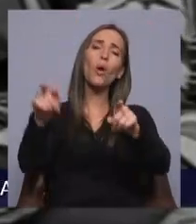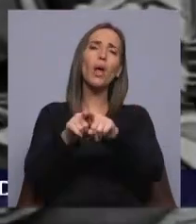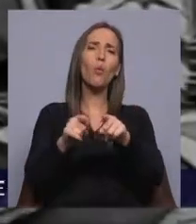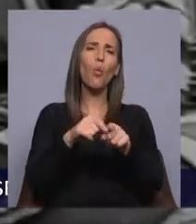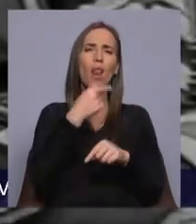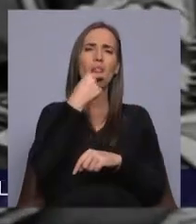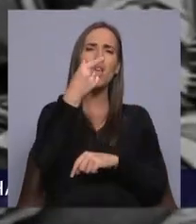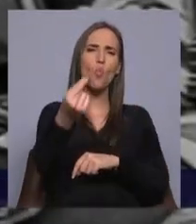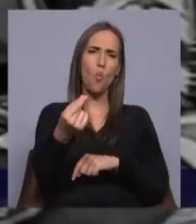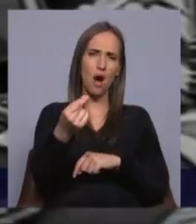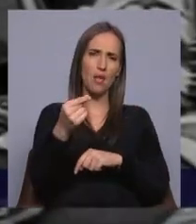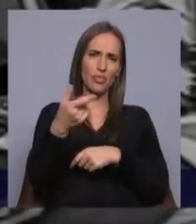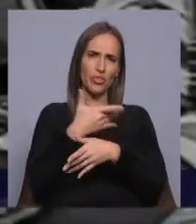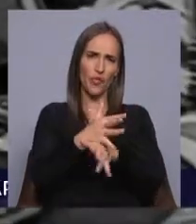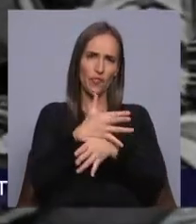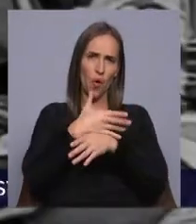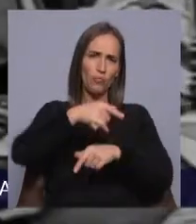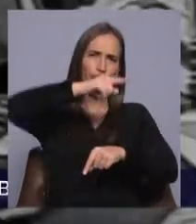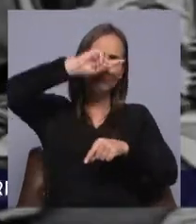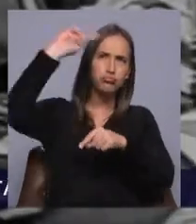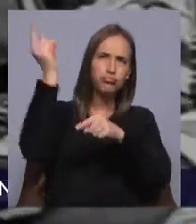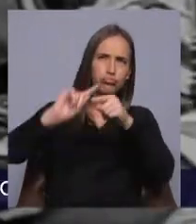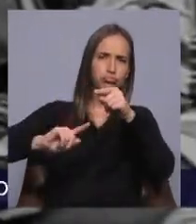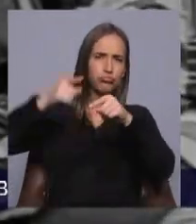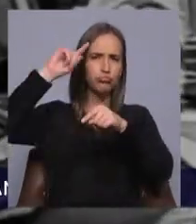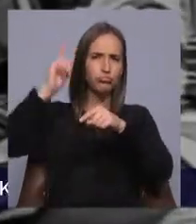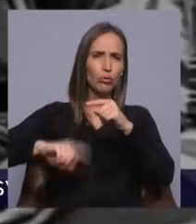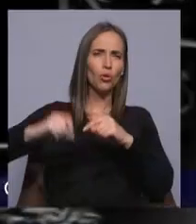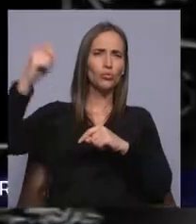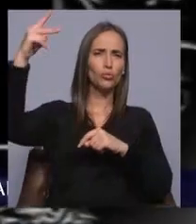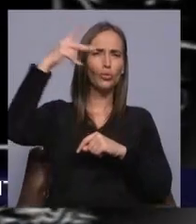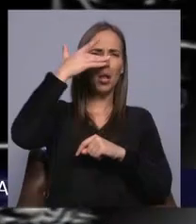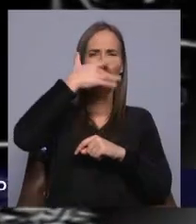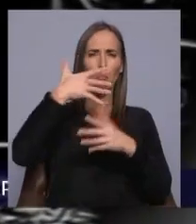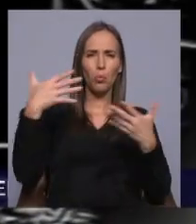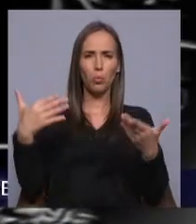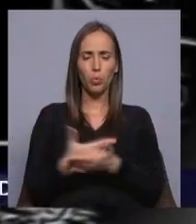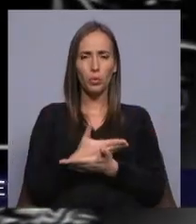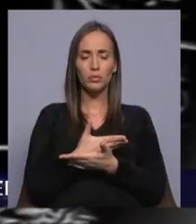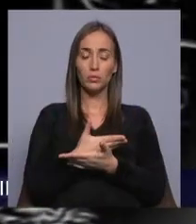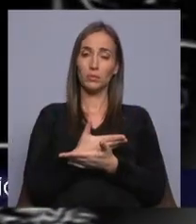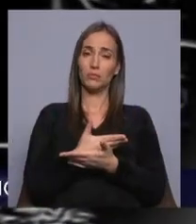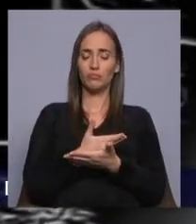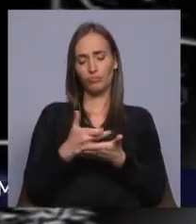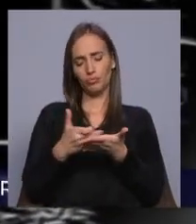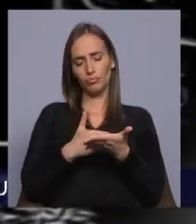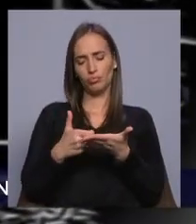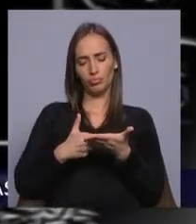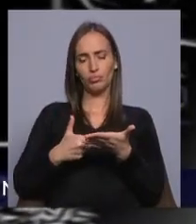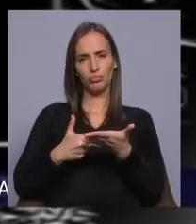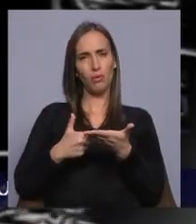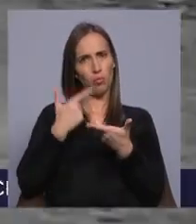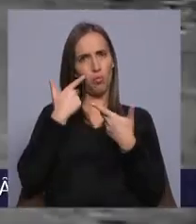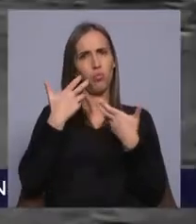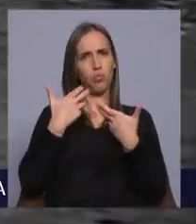e relâmpagos dos seus lados, vindo de um sol negro morto. É uma descrição muito rica do ponto de vista visual e os astrónomos,